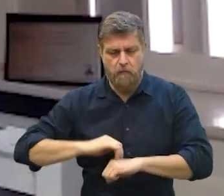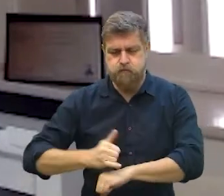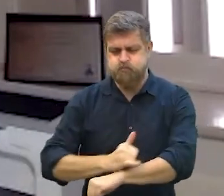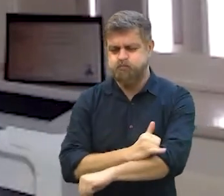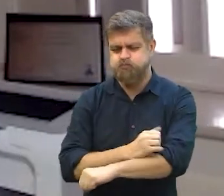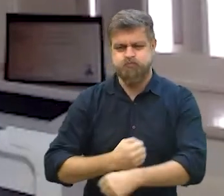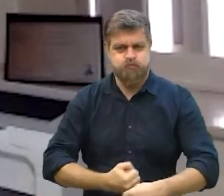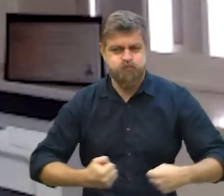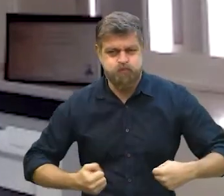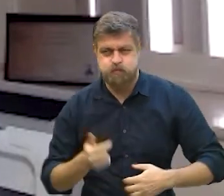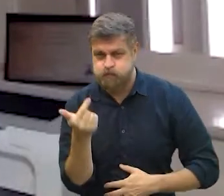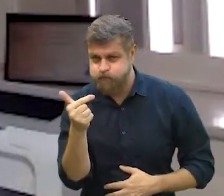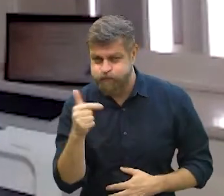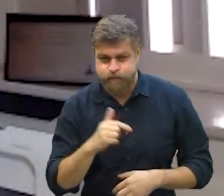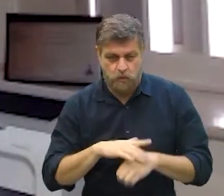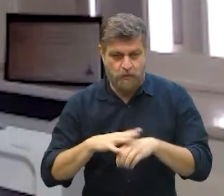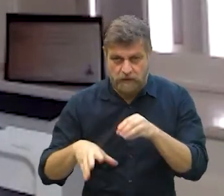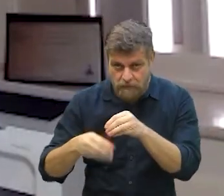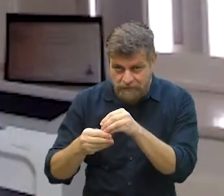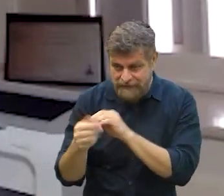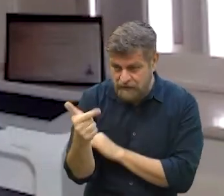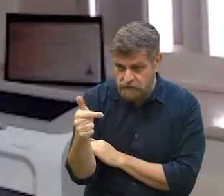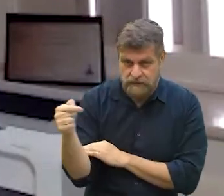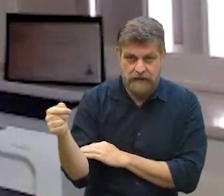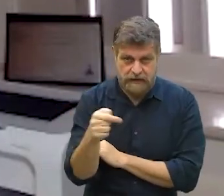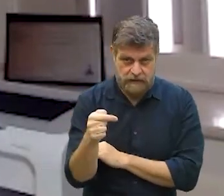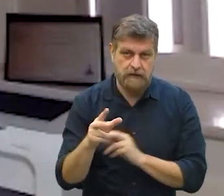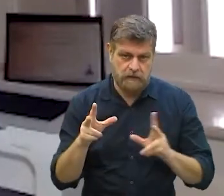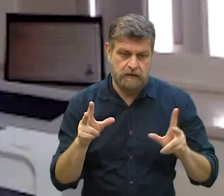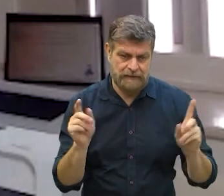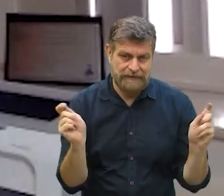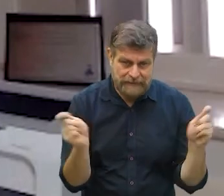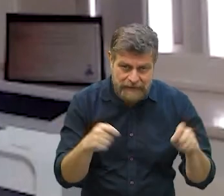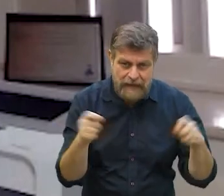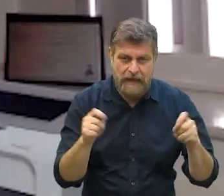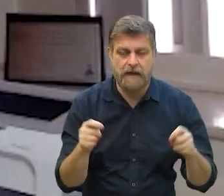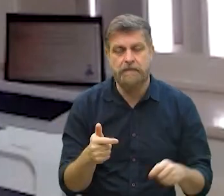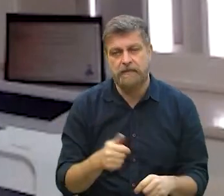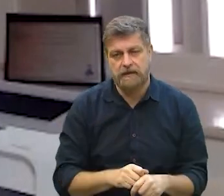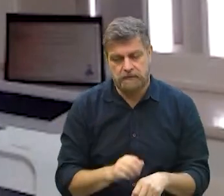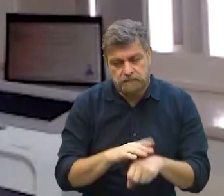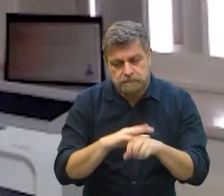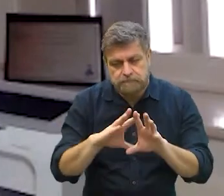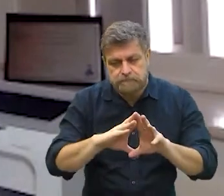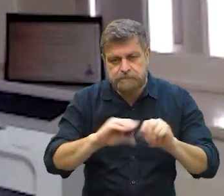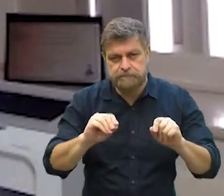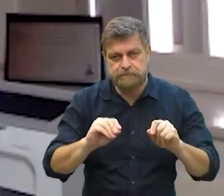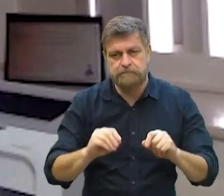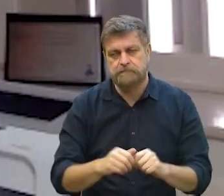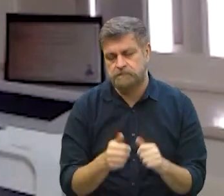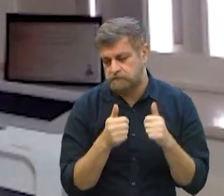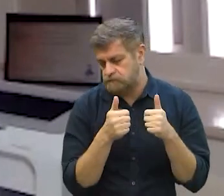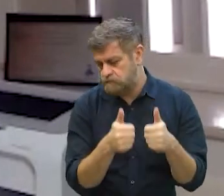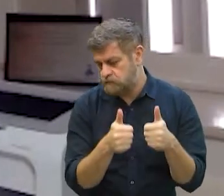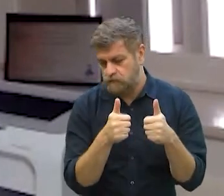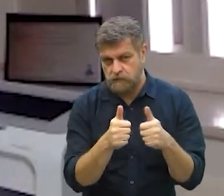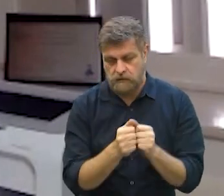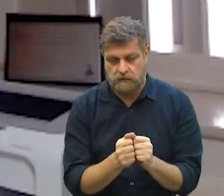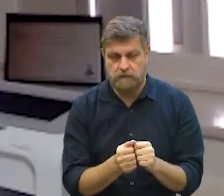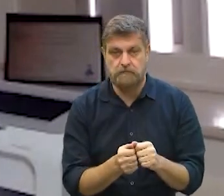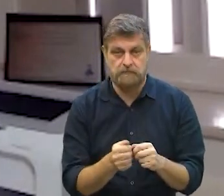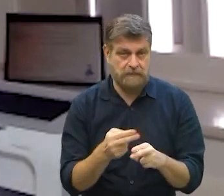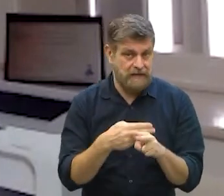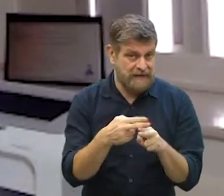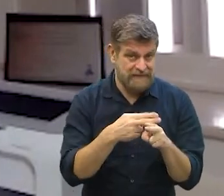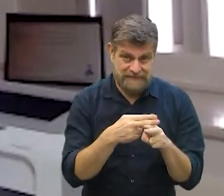não é obeso, não tem outras doenças, esse paciente tem uma chance muito melhor de ter um desfecho bom do ponto